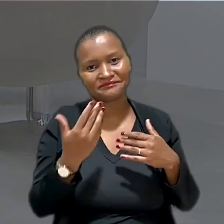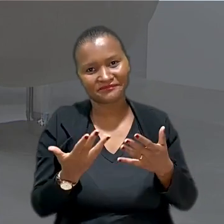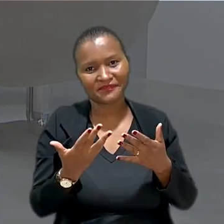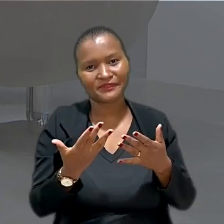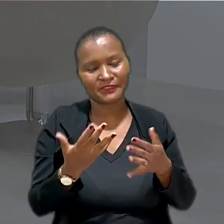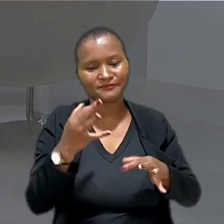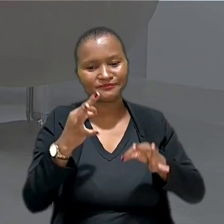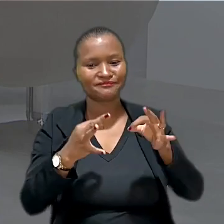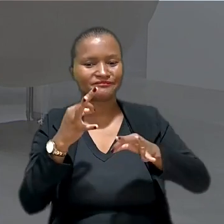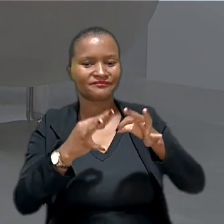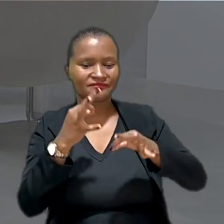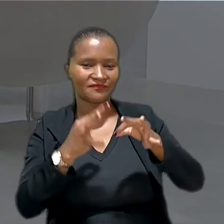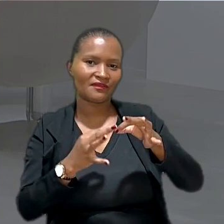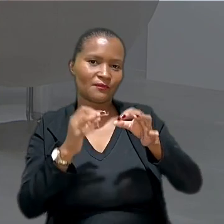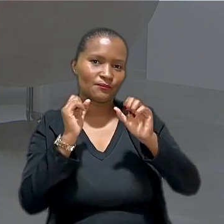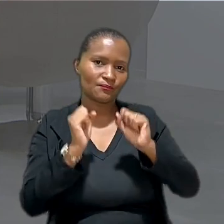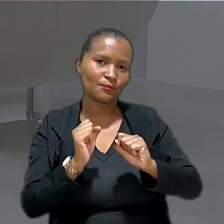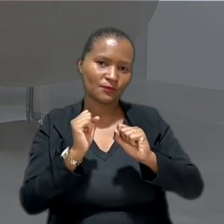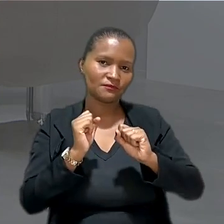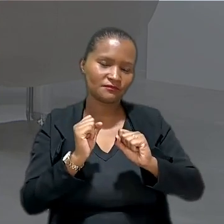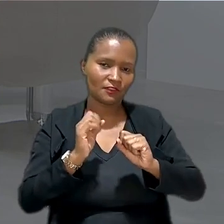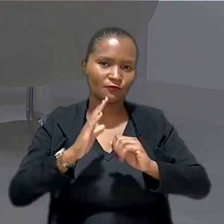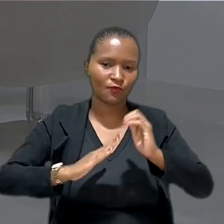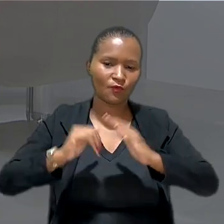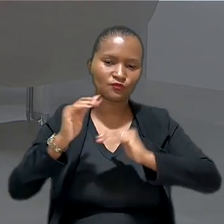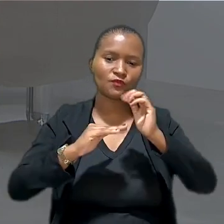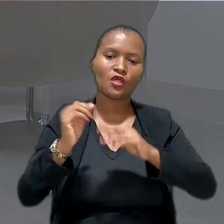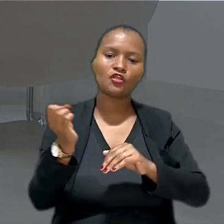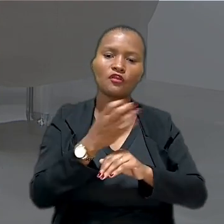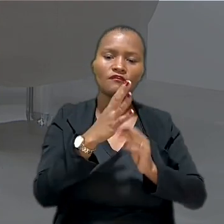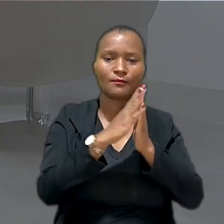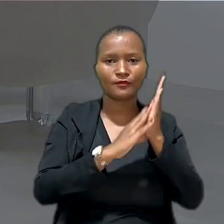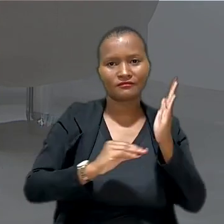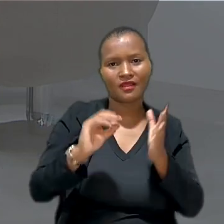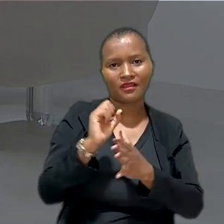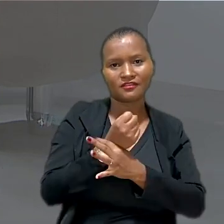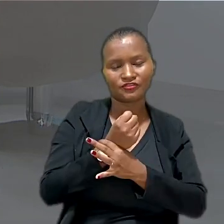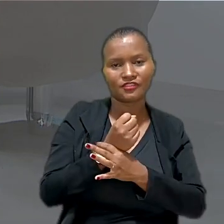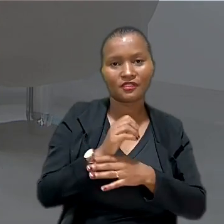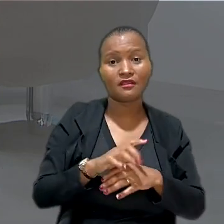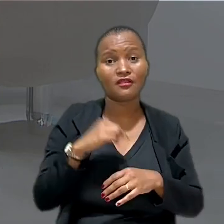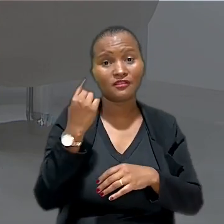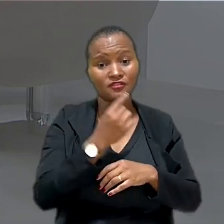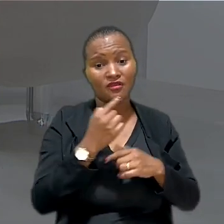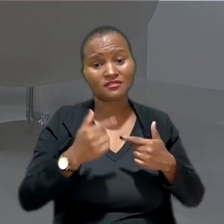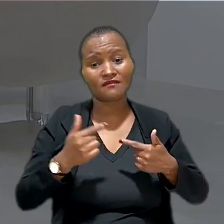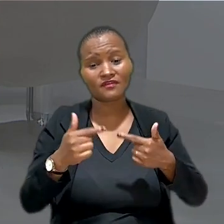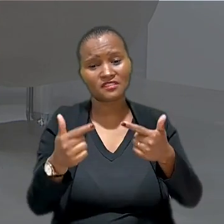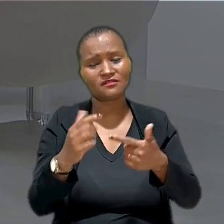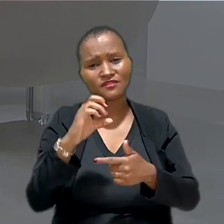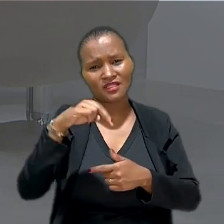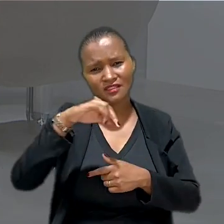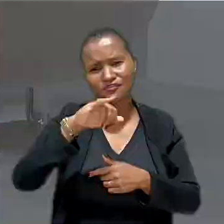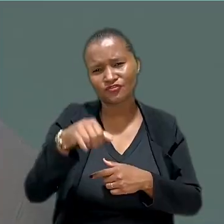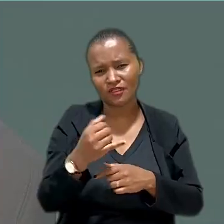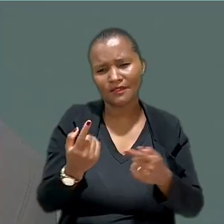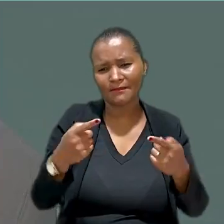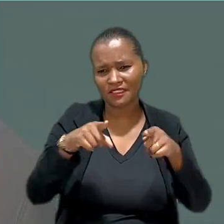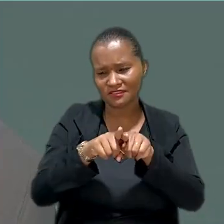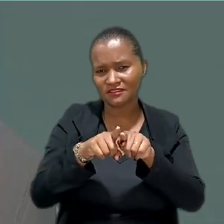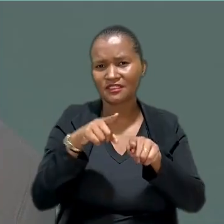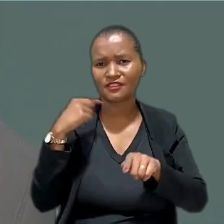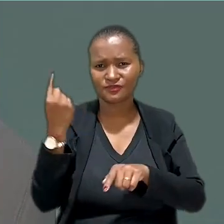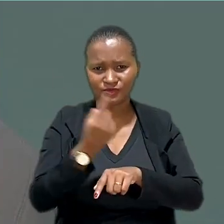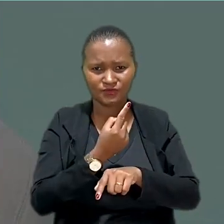desse juiz para que ele possa, então, construir essa nova modalidade de garantia. Nós estamos avançando e o CNJ é parceiro